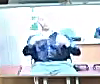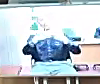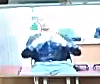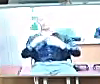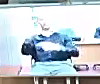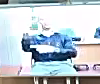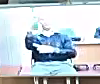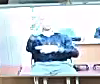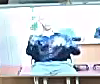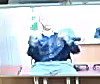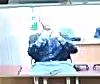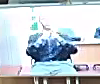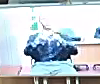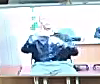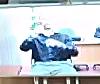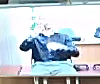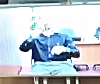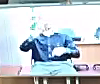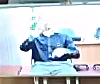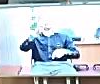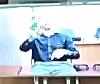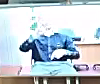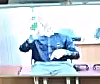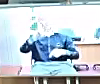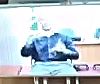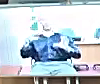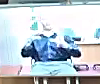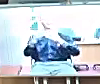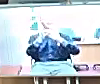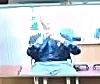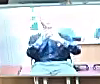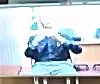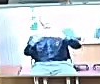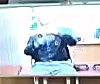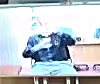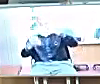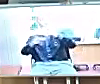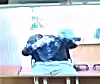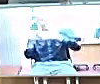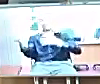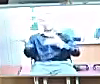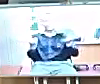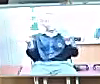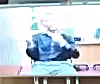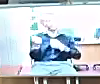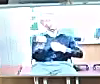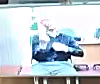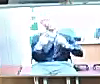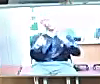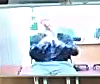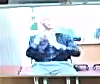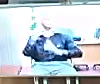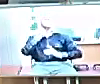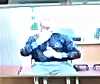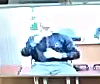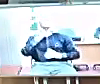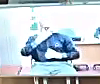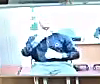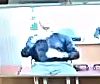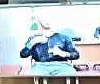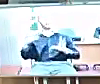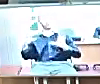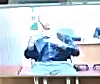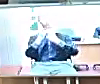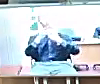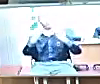codemig como um potencial parceiro nas empresas virgin é atrair investimentos pra minas gerais então é uma união de